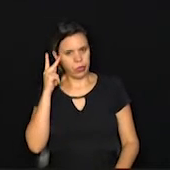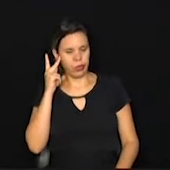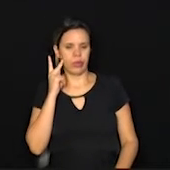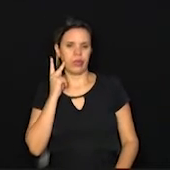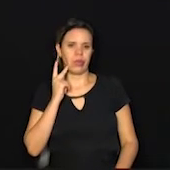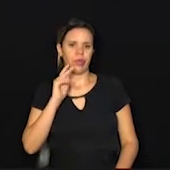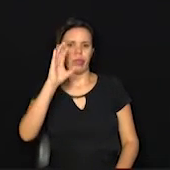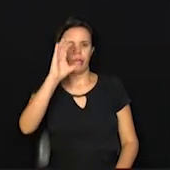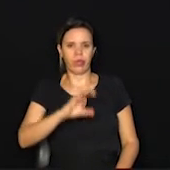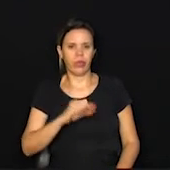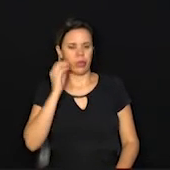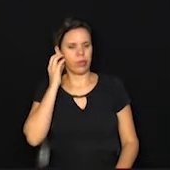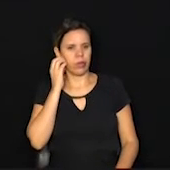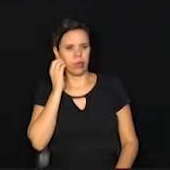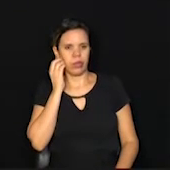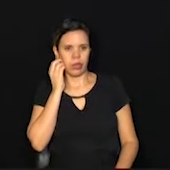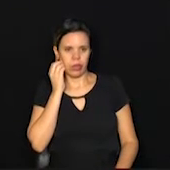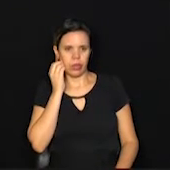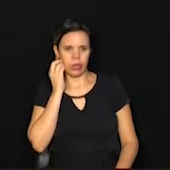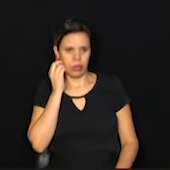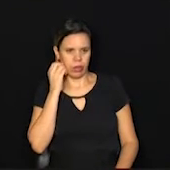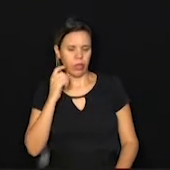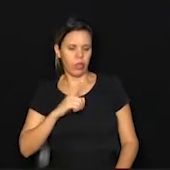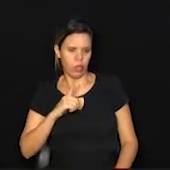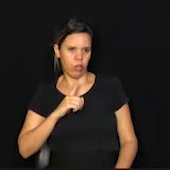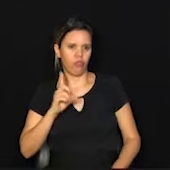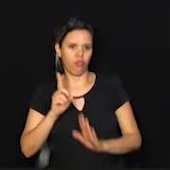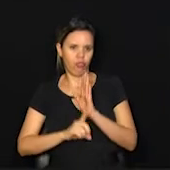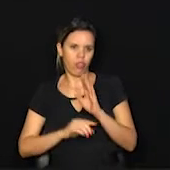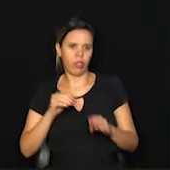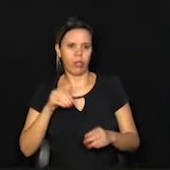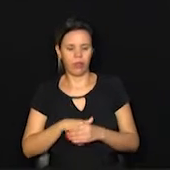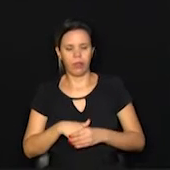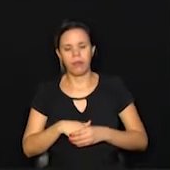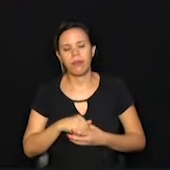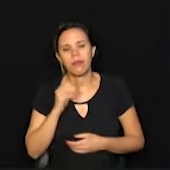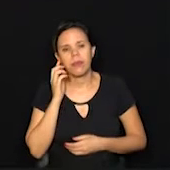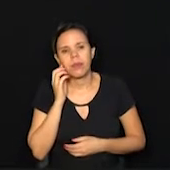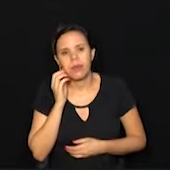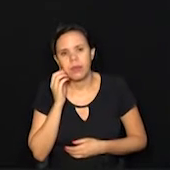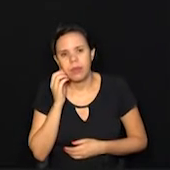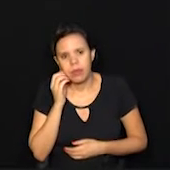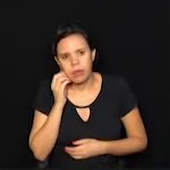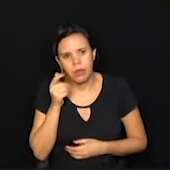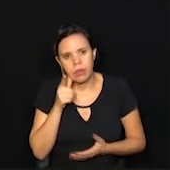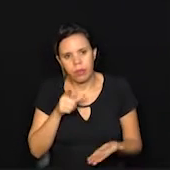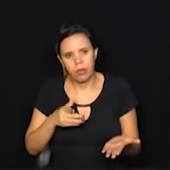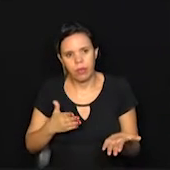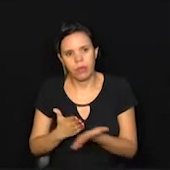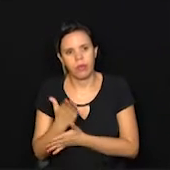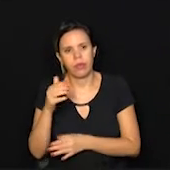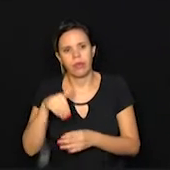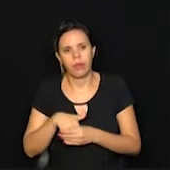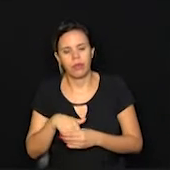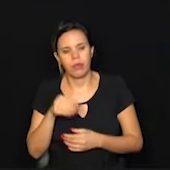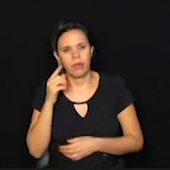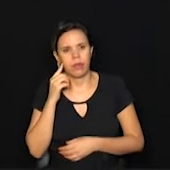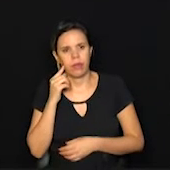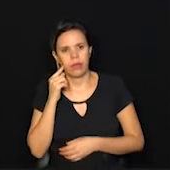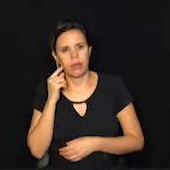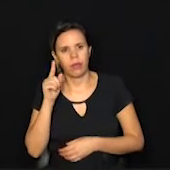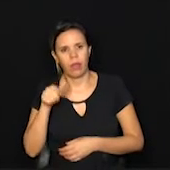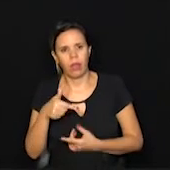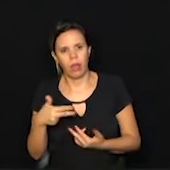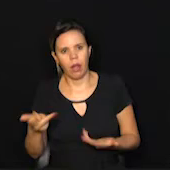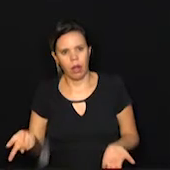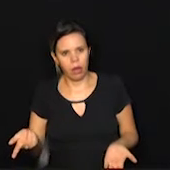condição de cidadão tem direito a votar né e também de ser eleito é isso